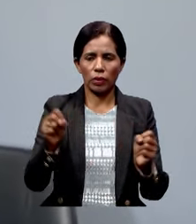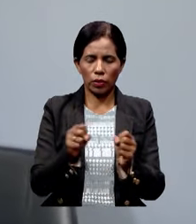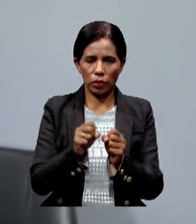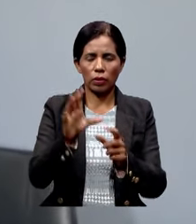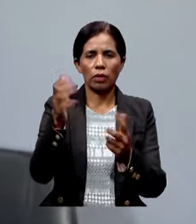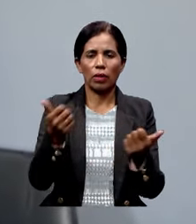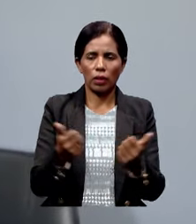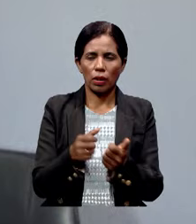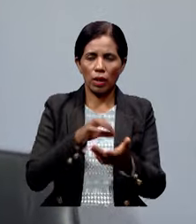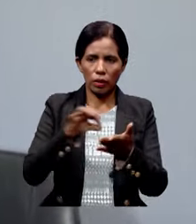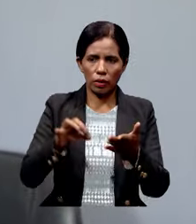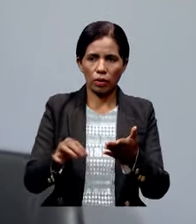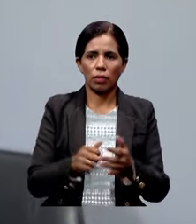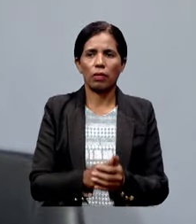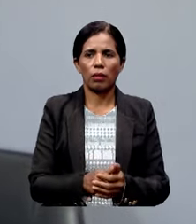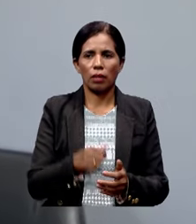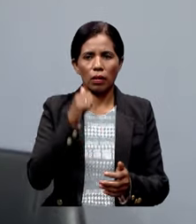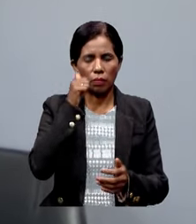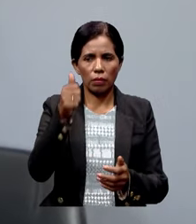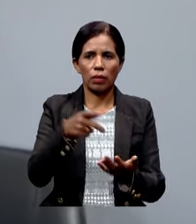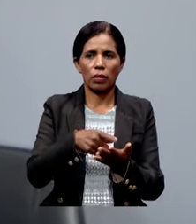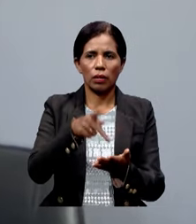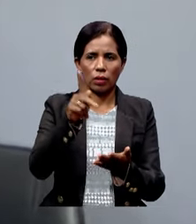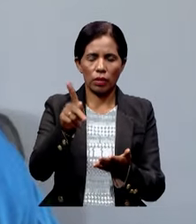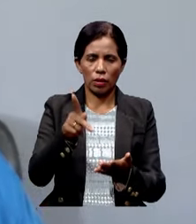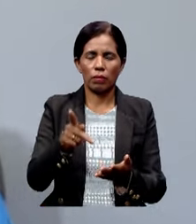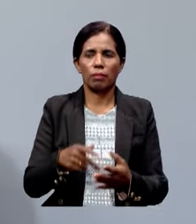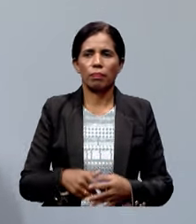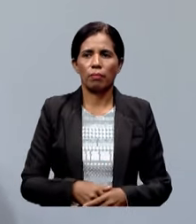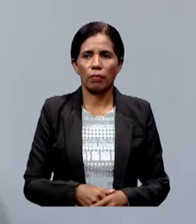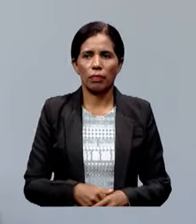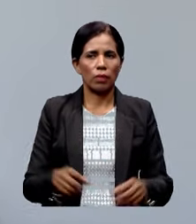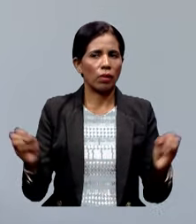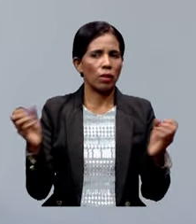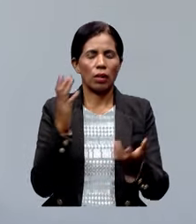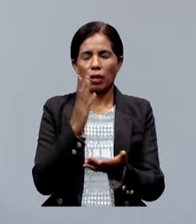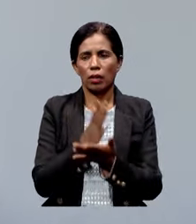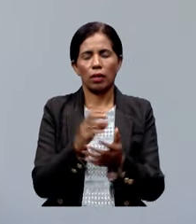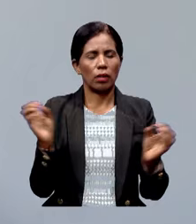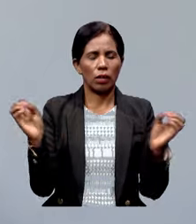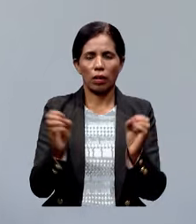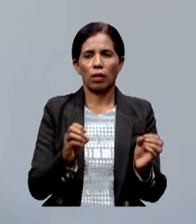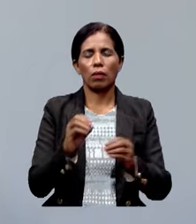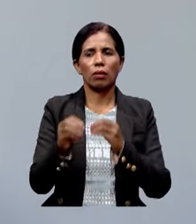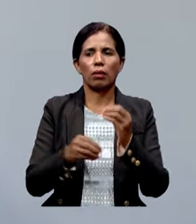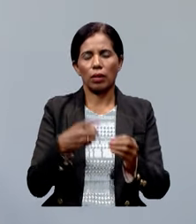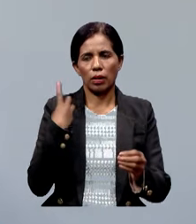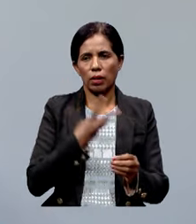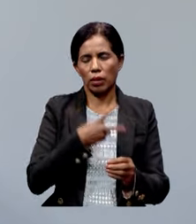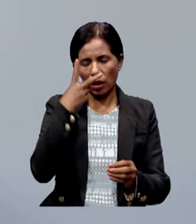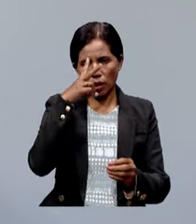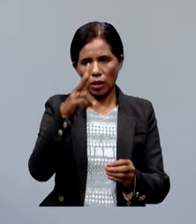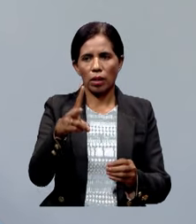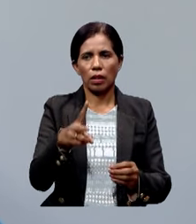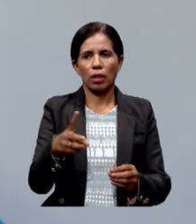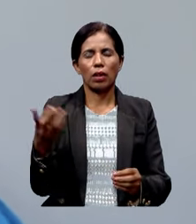tira in bai ro bai ko no ka chiu se lo simo no so la ya impedimento la ya ko tiro wa si lo ta me tare ka ko te si te